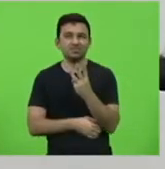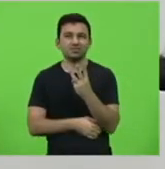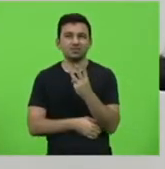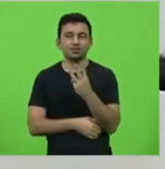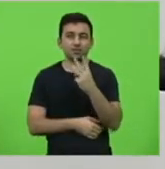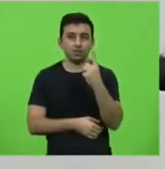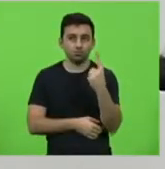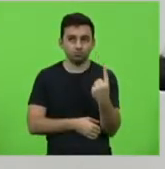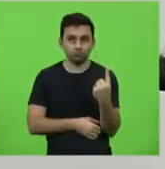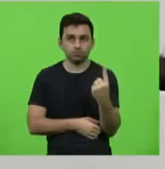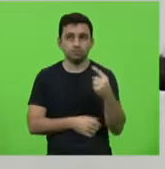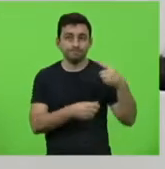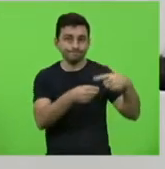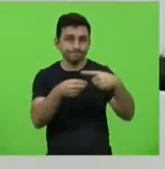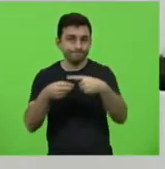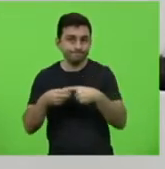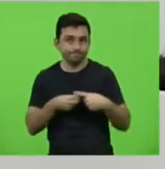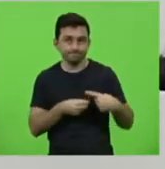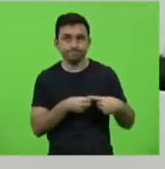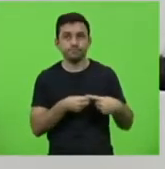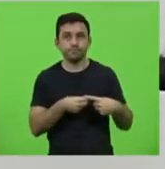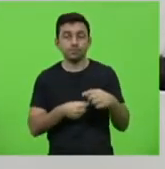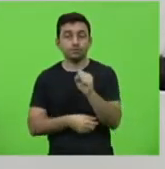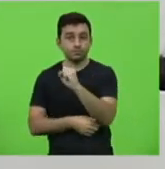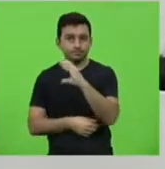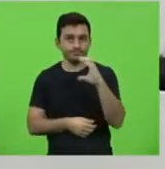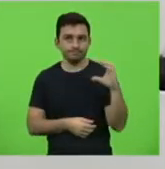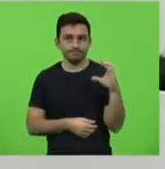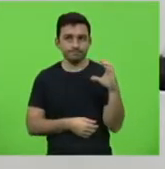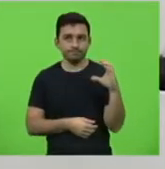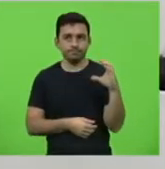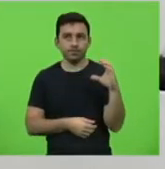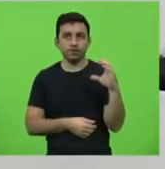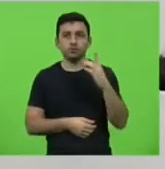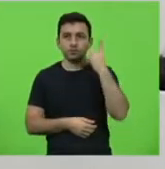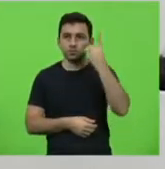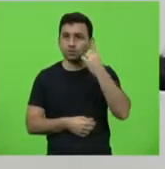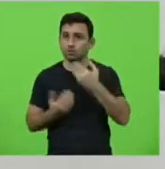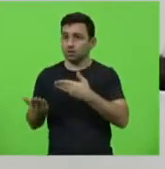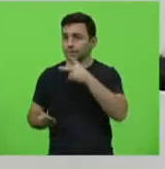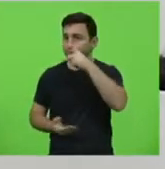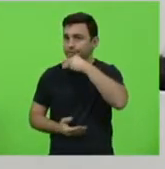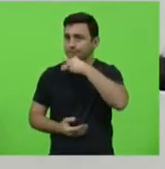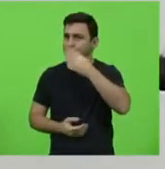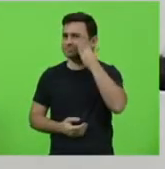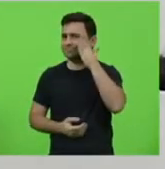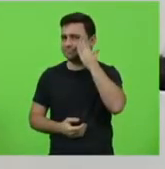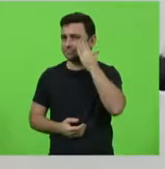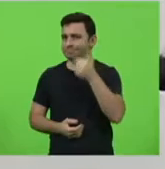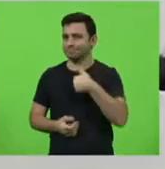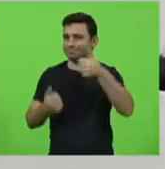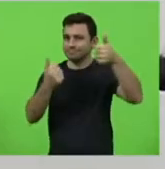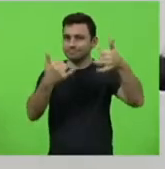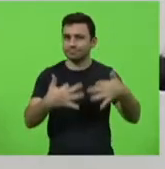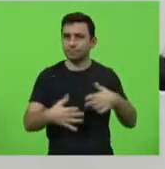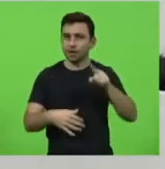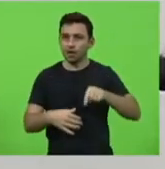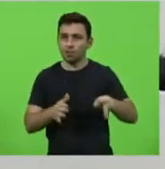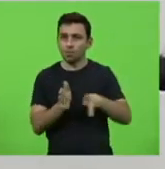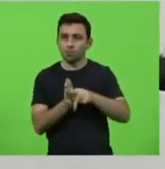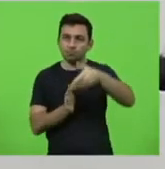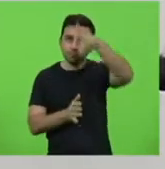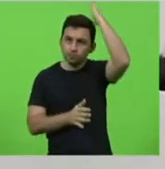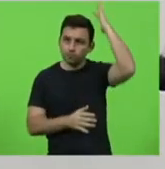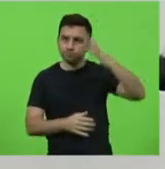31 municípios em Santa Catarina. O deputado Kennedy sabe o que eu estou falando, que é o Corpo de Bombeiros Voluntários,